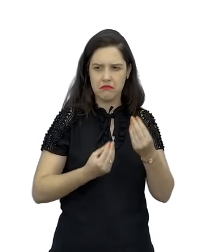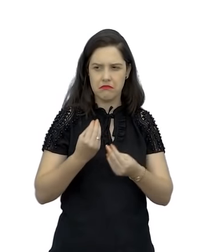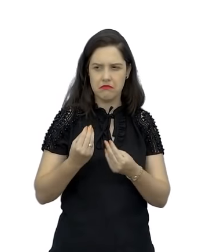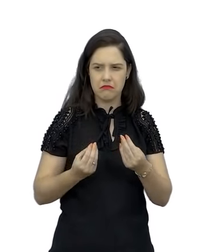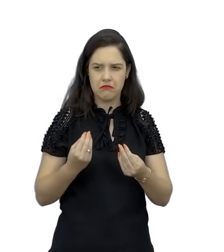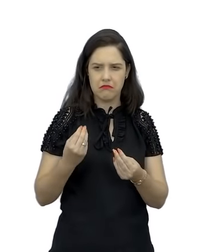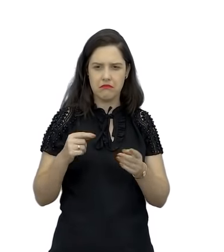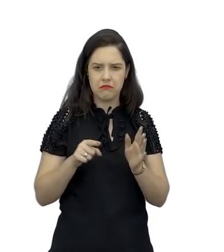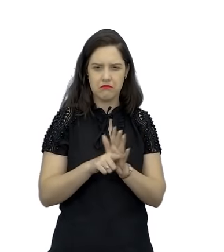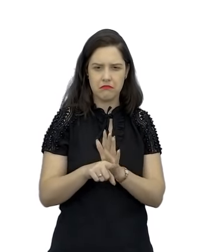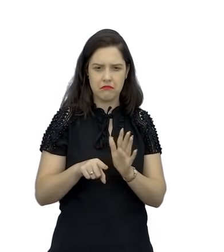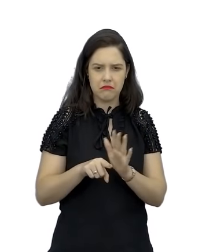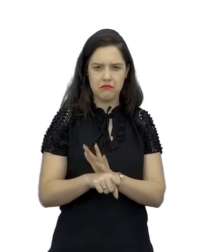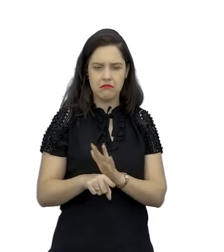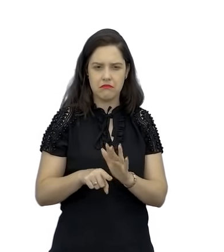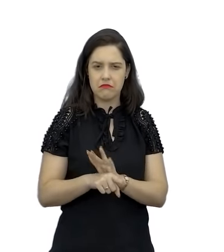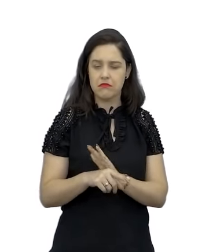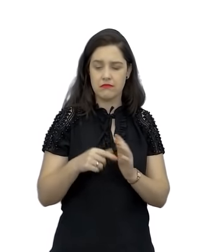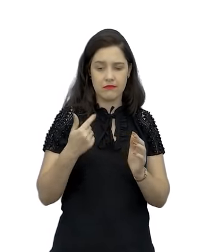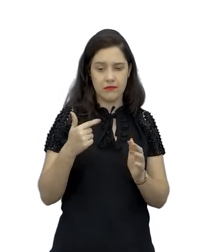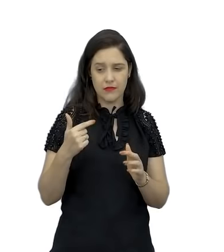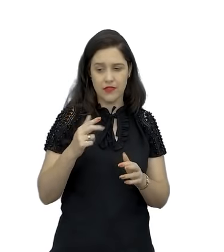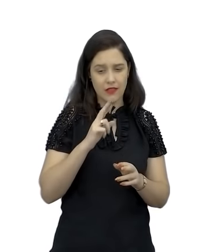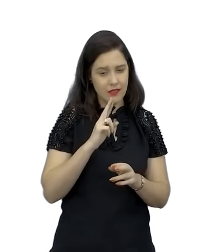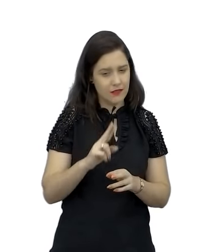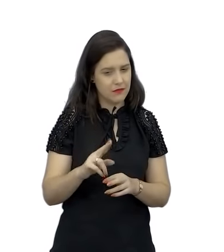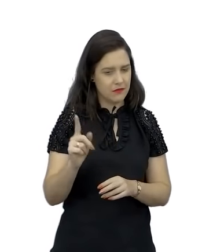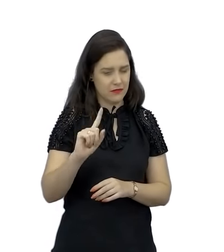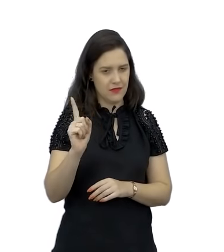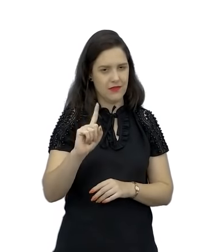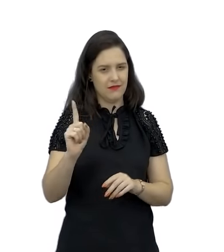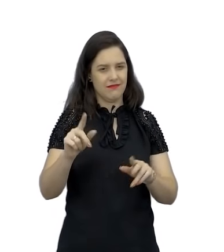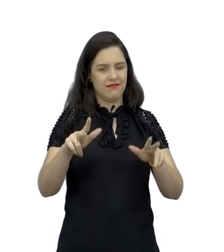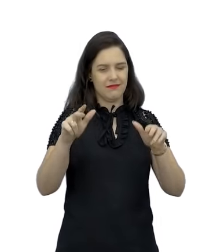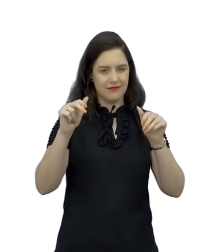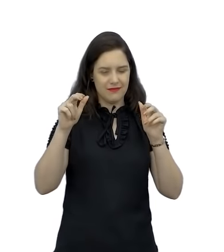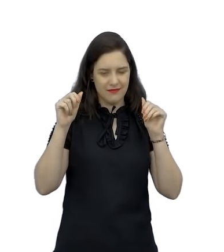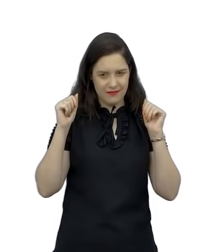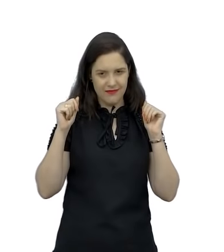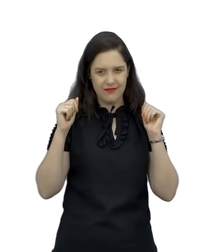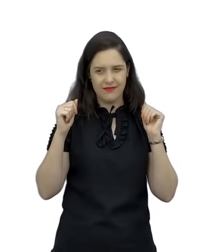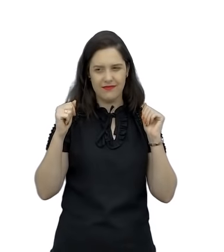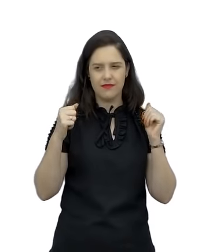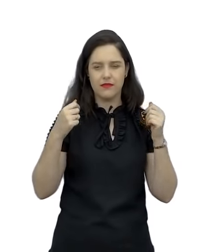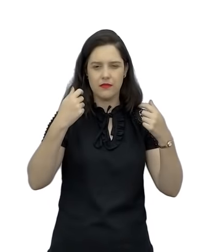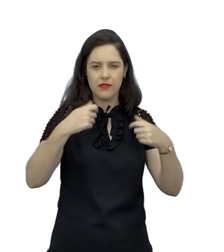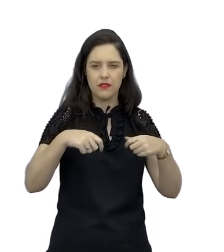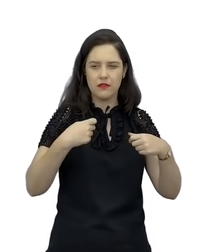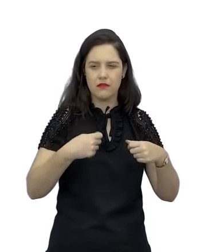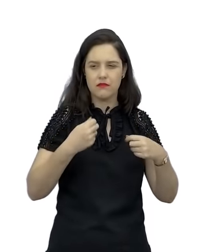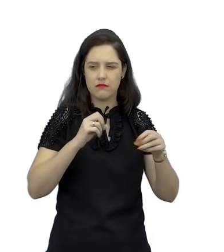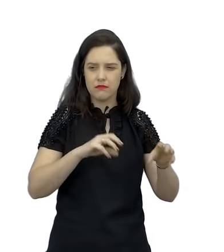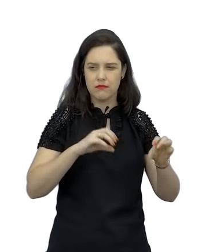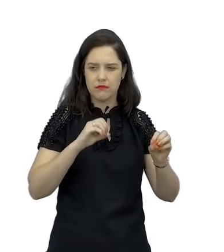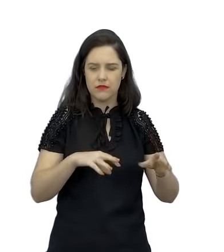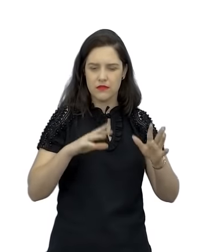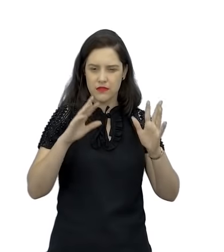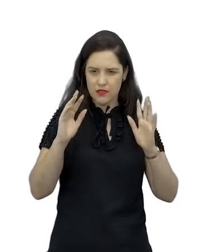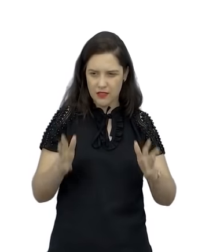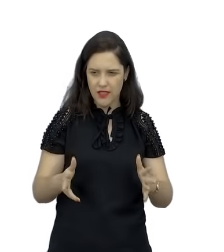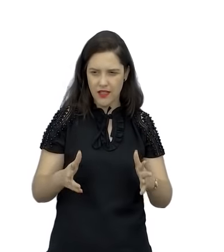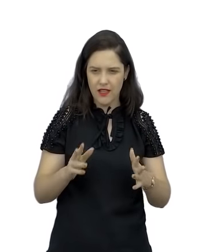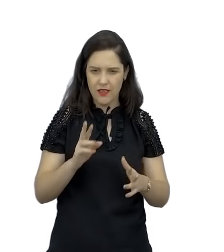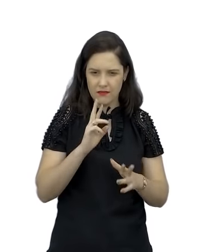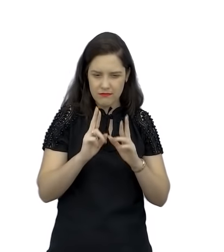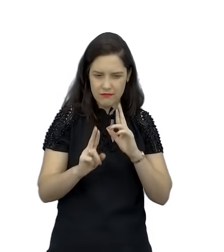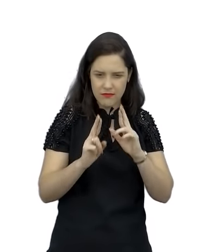perguntas. Não deem as respostas. Eu já me peguei, eu fiz algumas gravações eu dando aula, e eu chego nos grupos e eu já dou a resposta